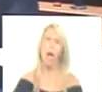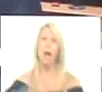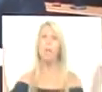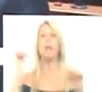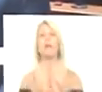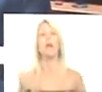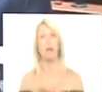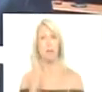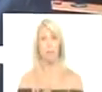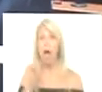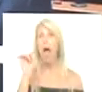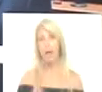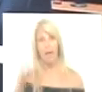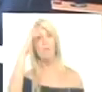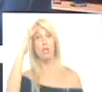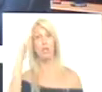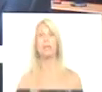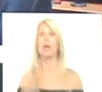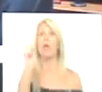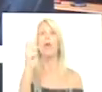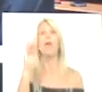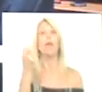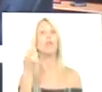média, que aqui a imaginação de Gaspar não deu para mais.